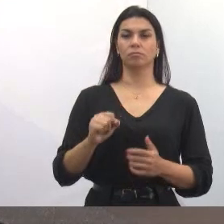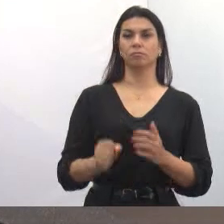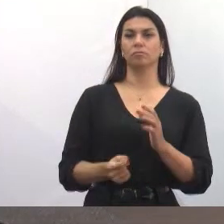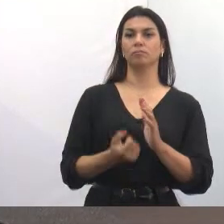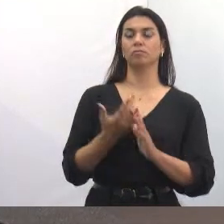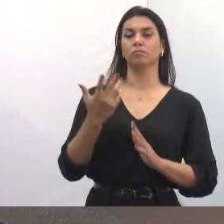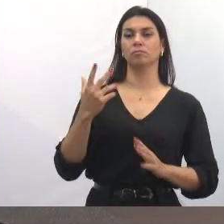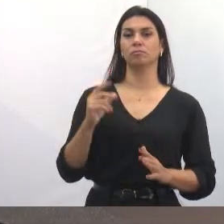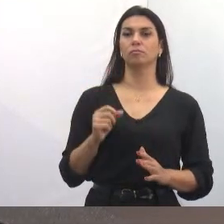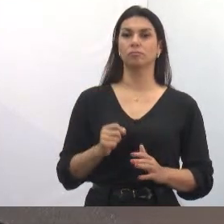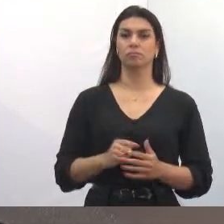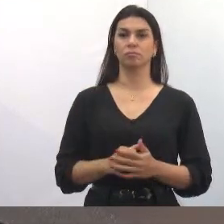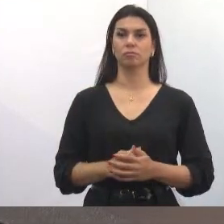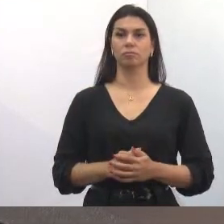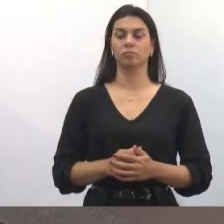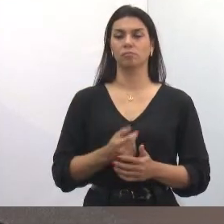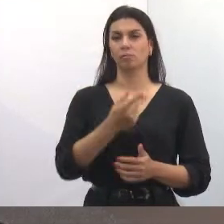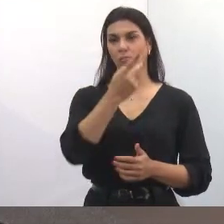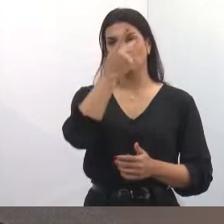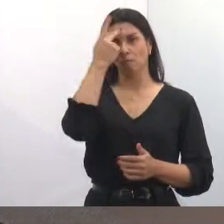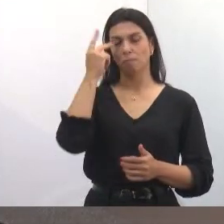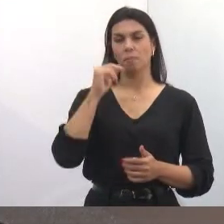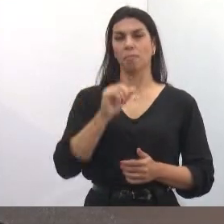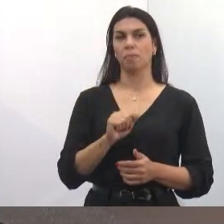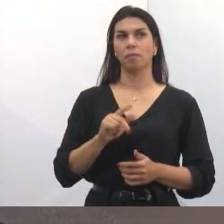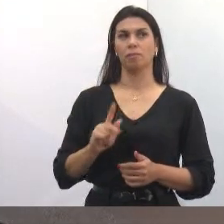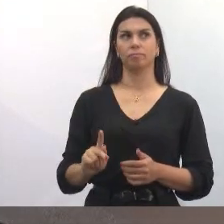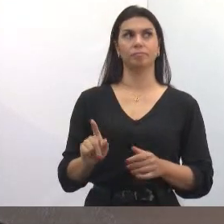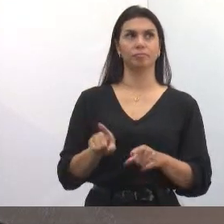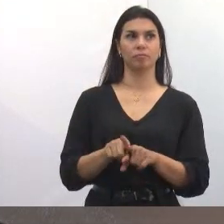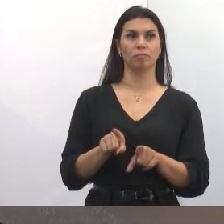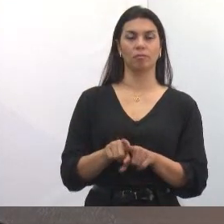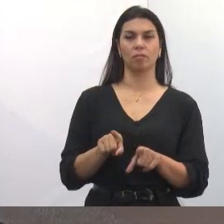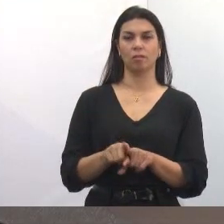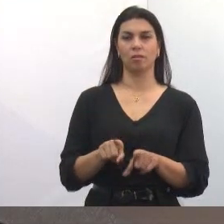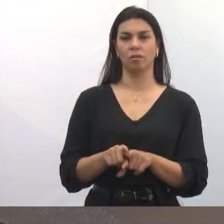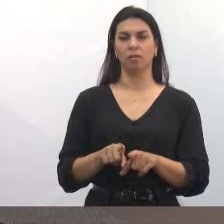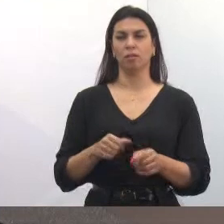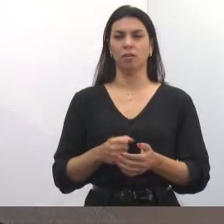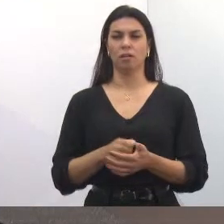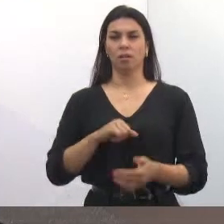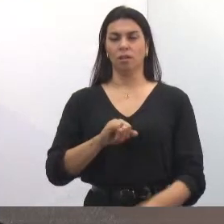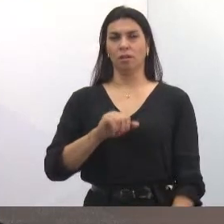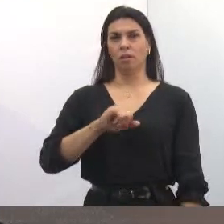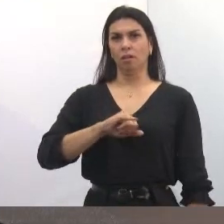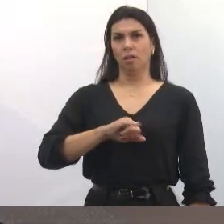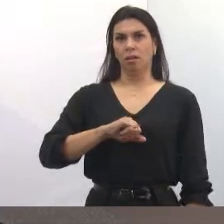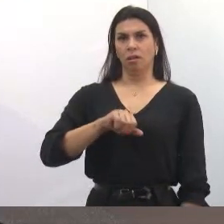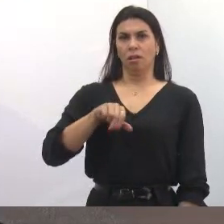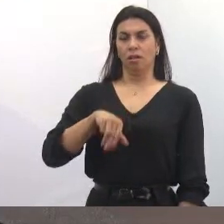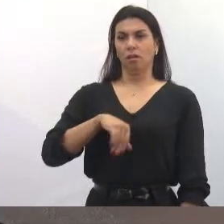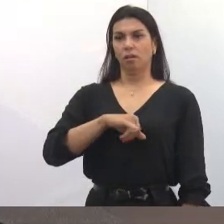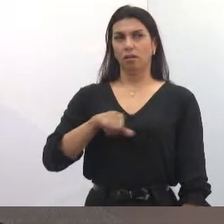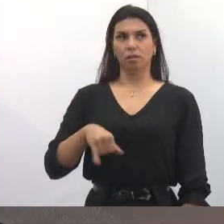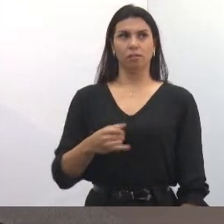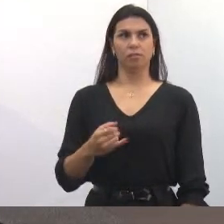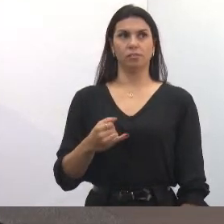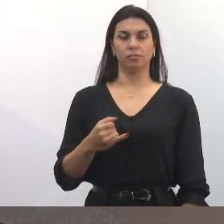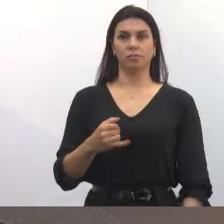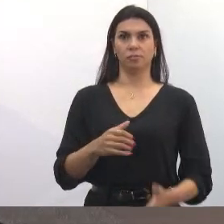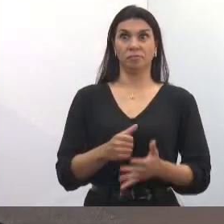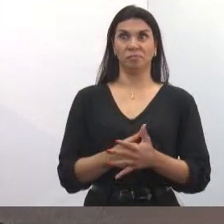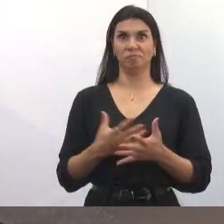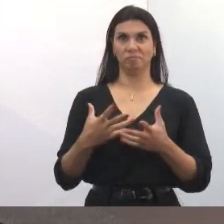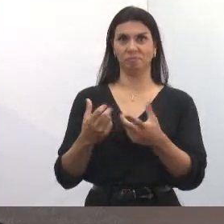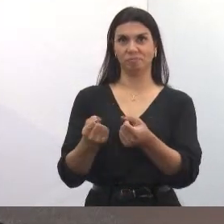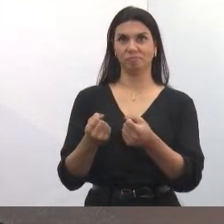quantidade de aposentados e pensionistas no IPMJ no ano 2024 que recebem proventos